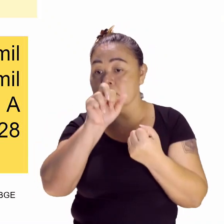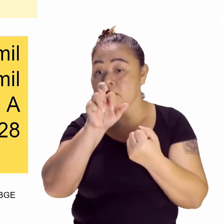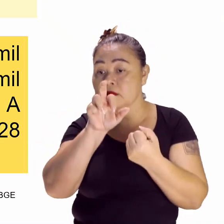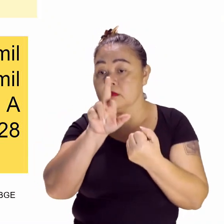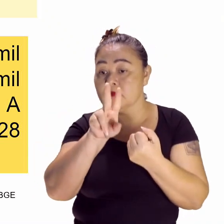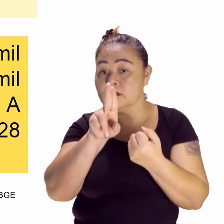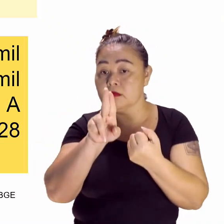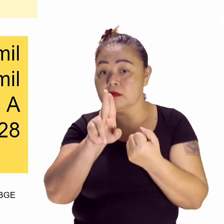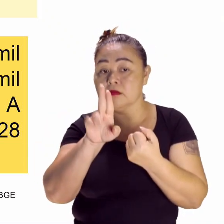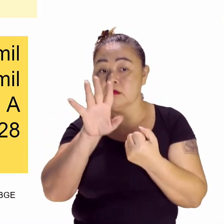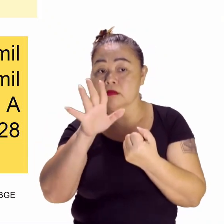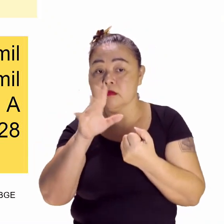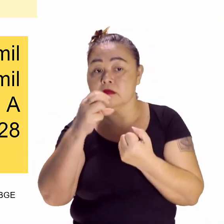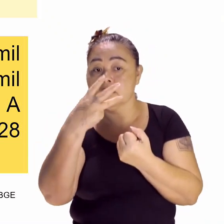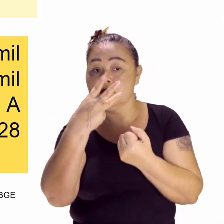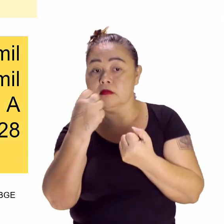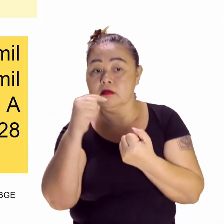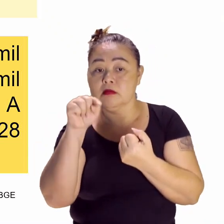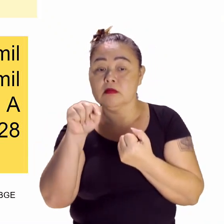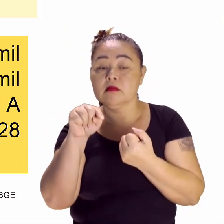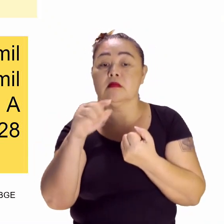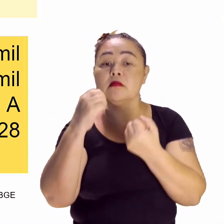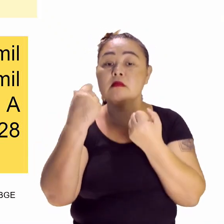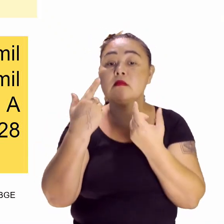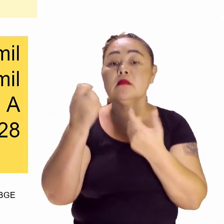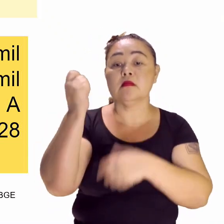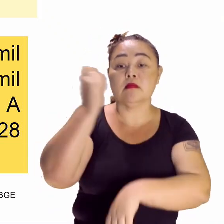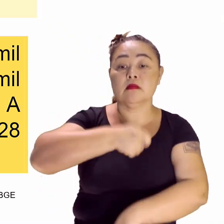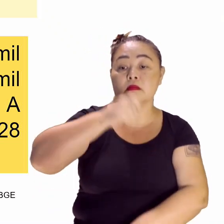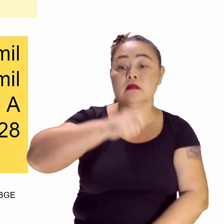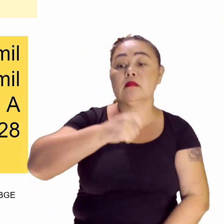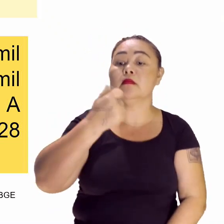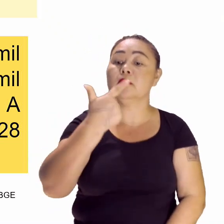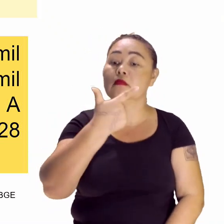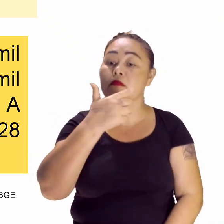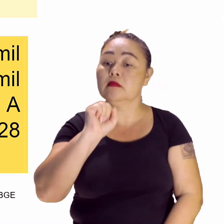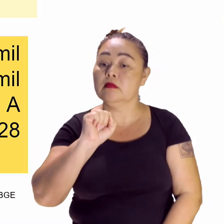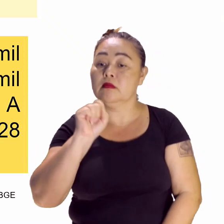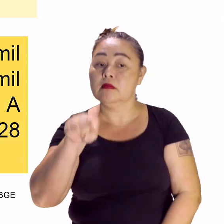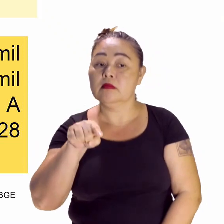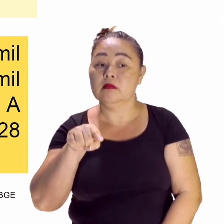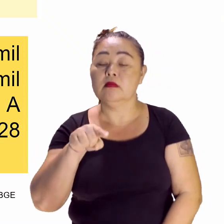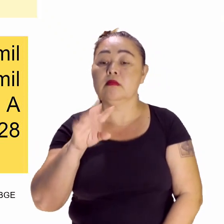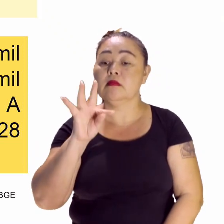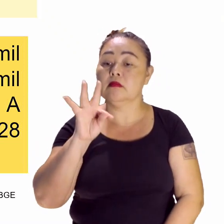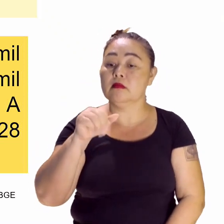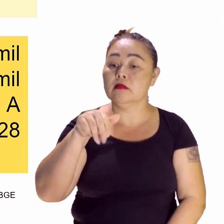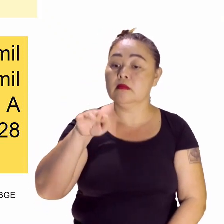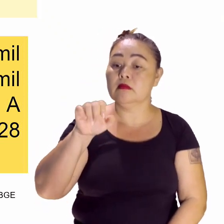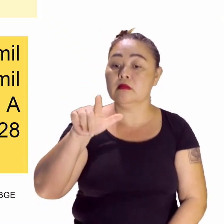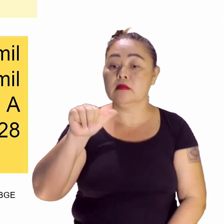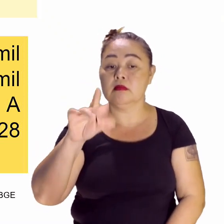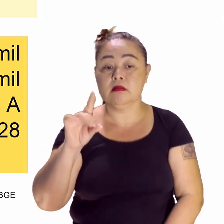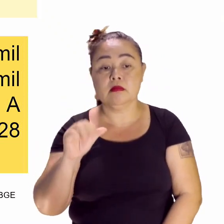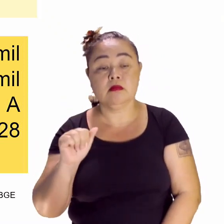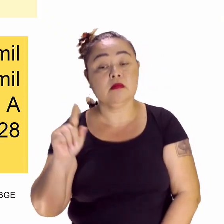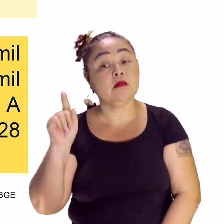com uma produção de 81 mil toneladas e Machadinho do Oeste 28 mil toneladas